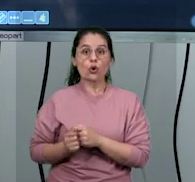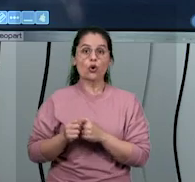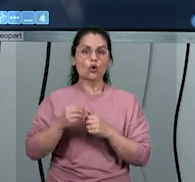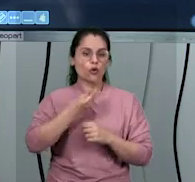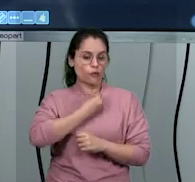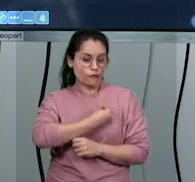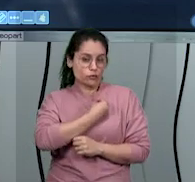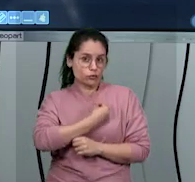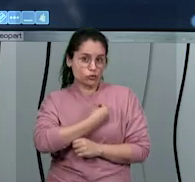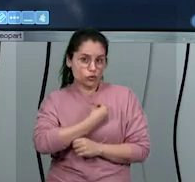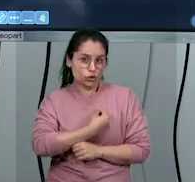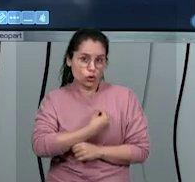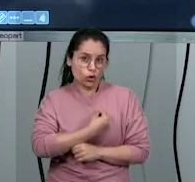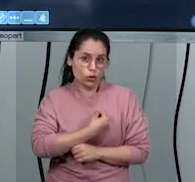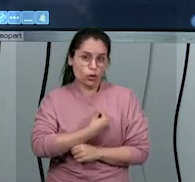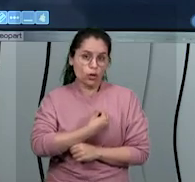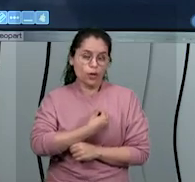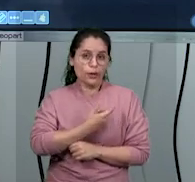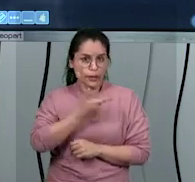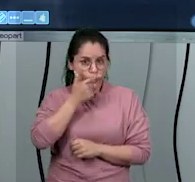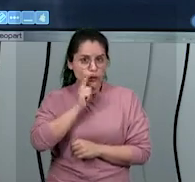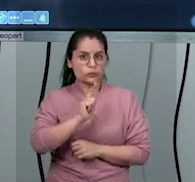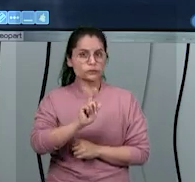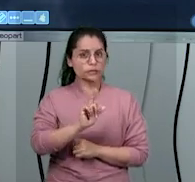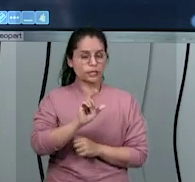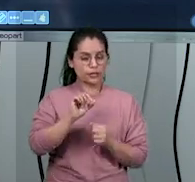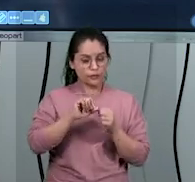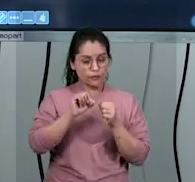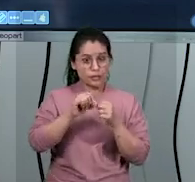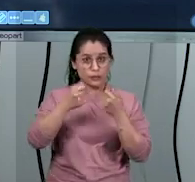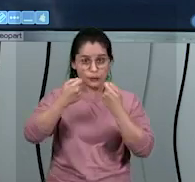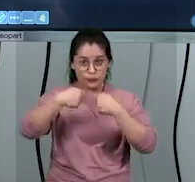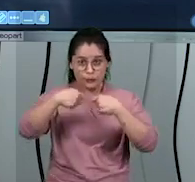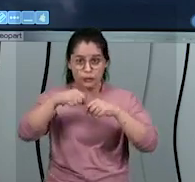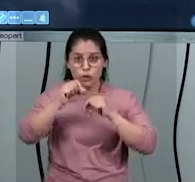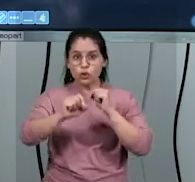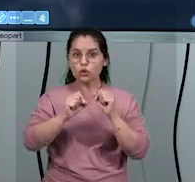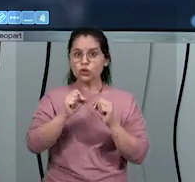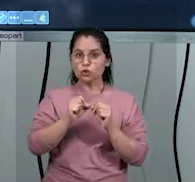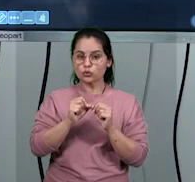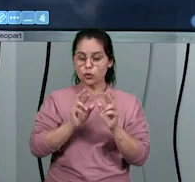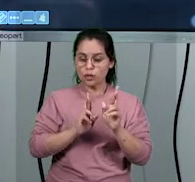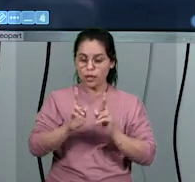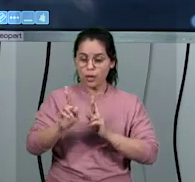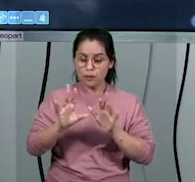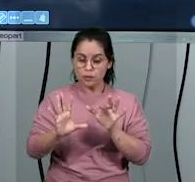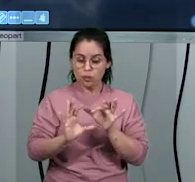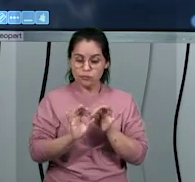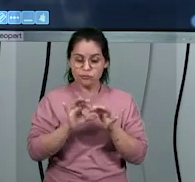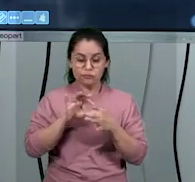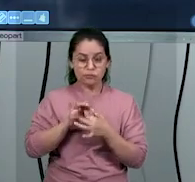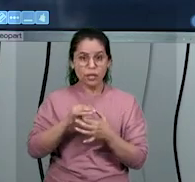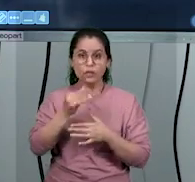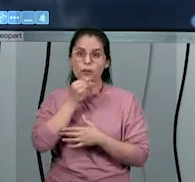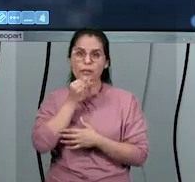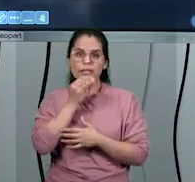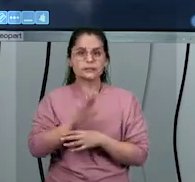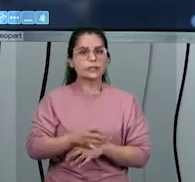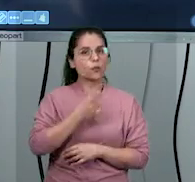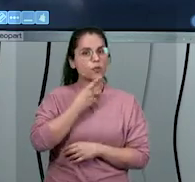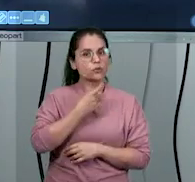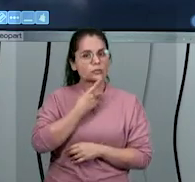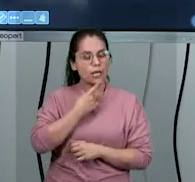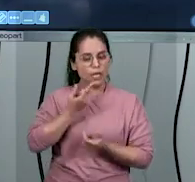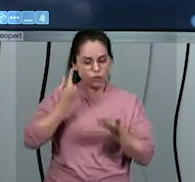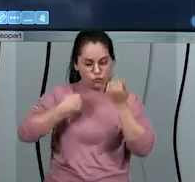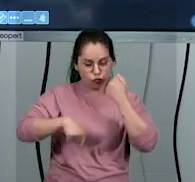funcionem e cumpram a sua função, existe aí uma relação com o sangue circulando,